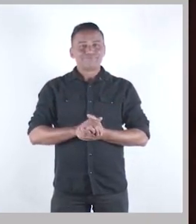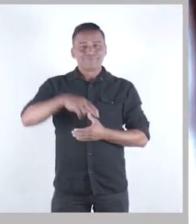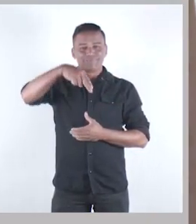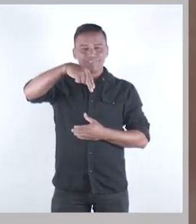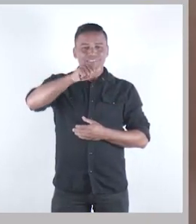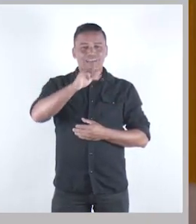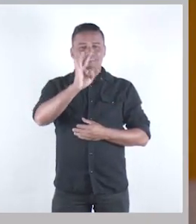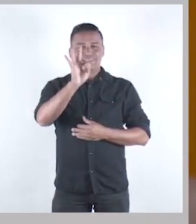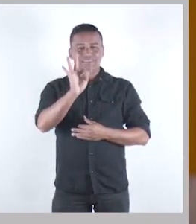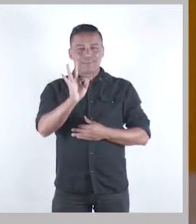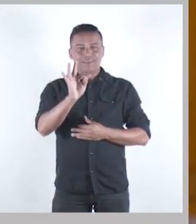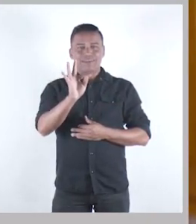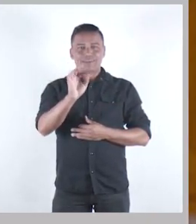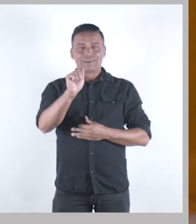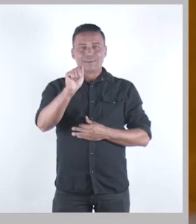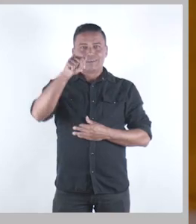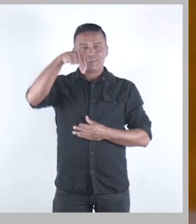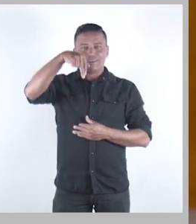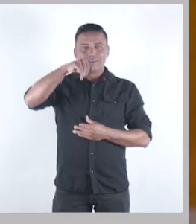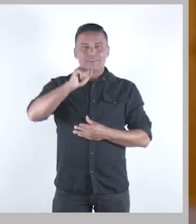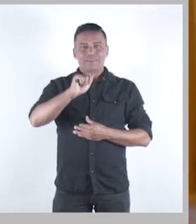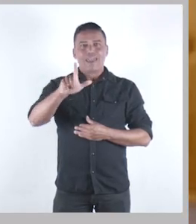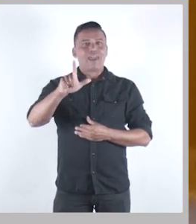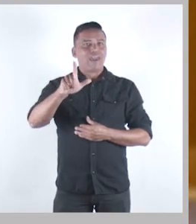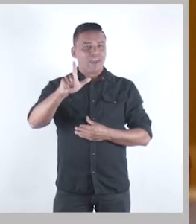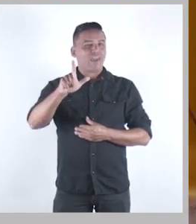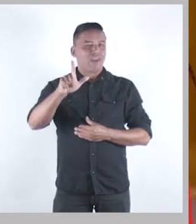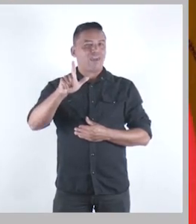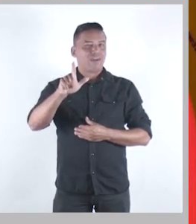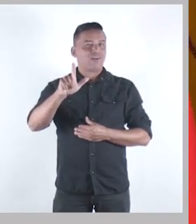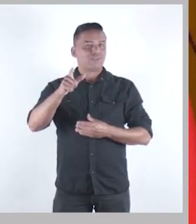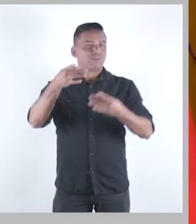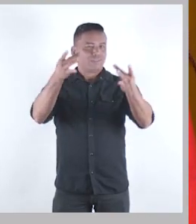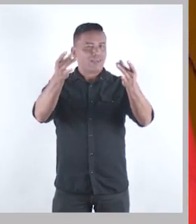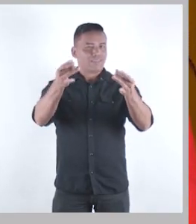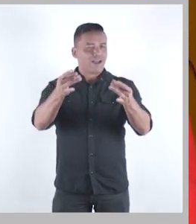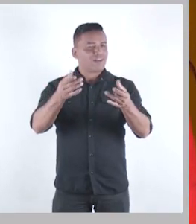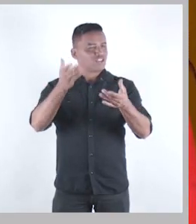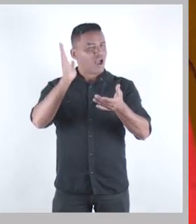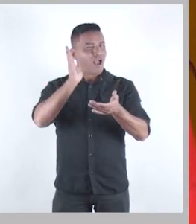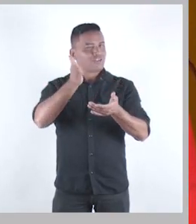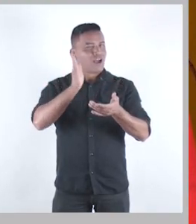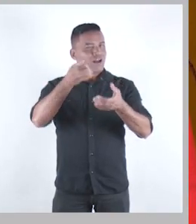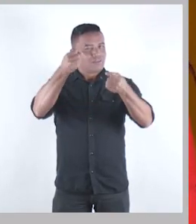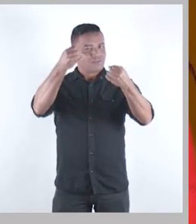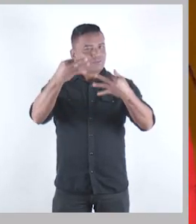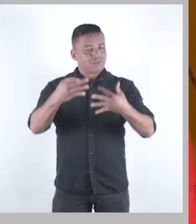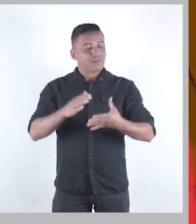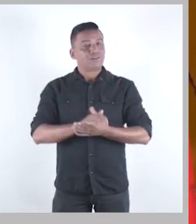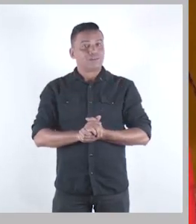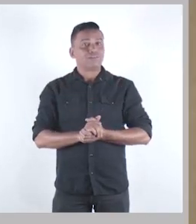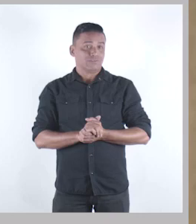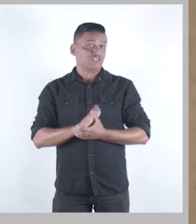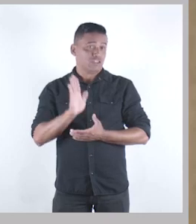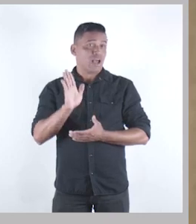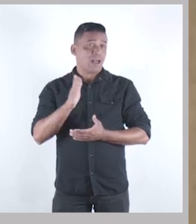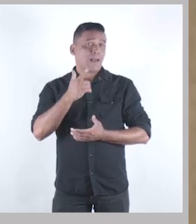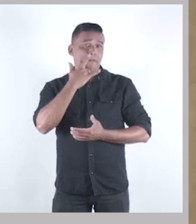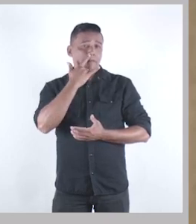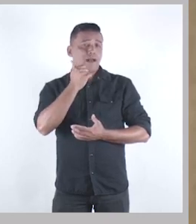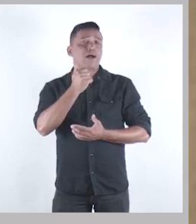Nathaniel, bom, parte daquilo que eu sou já foi referido, né? Sou filho de